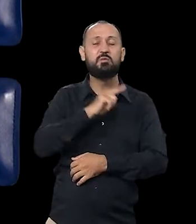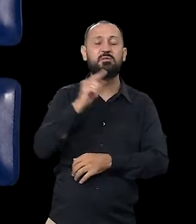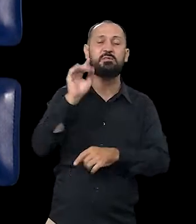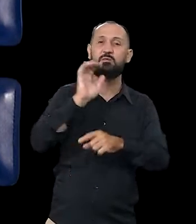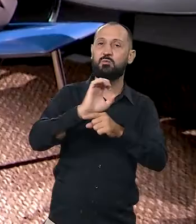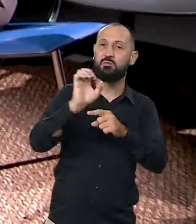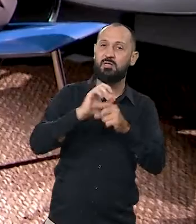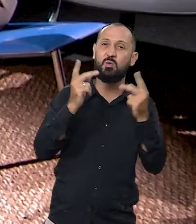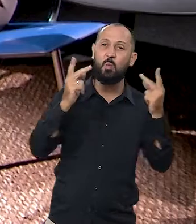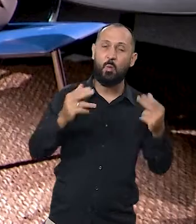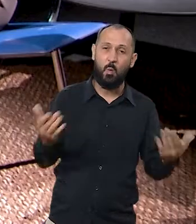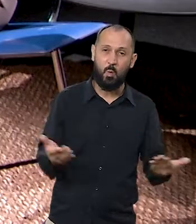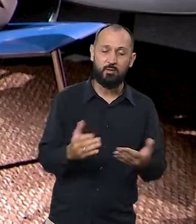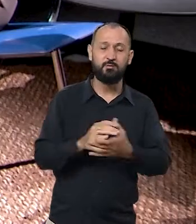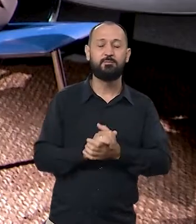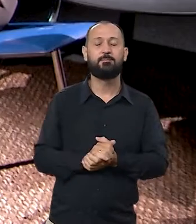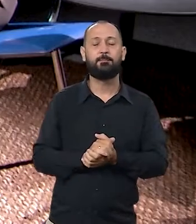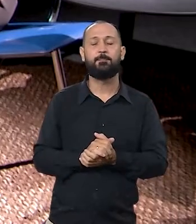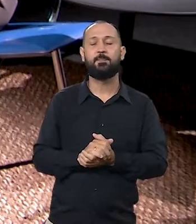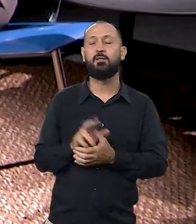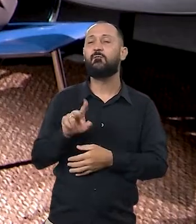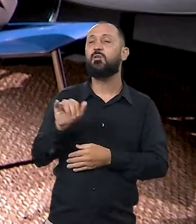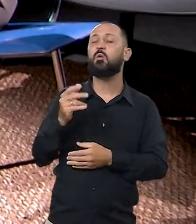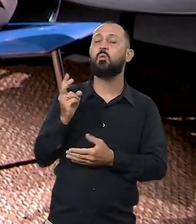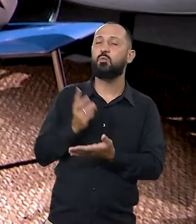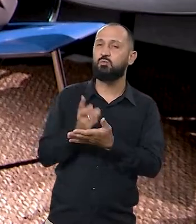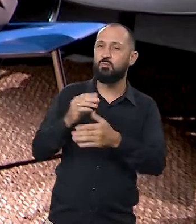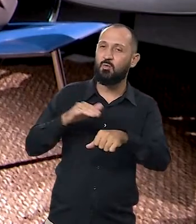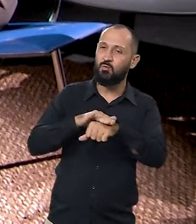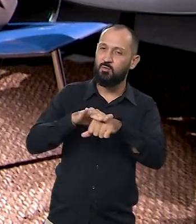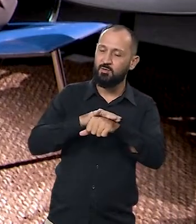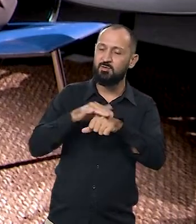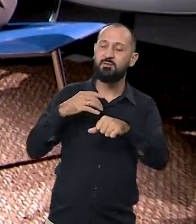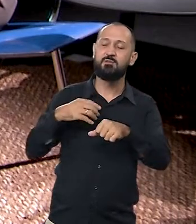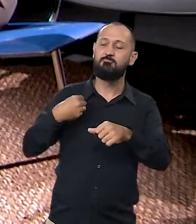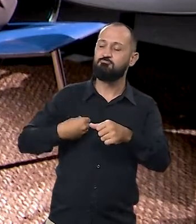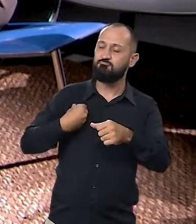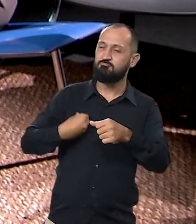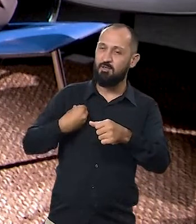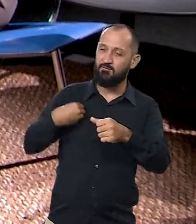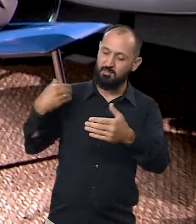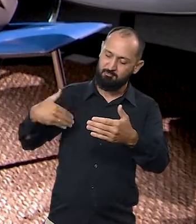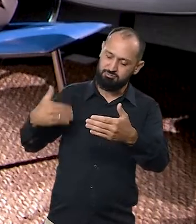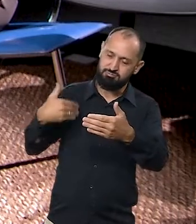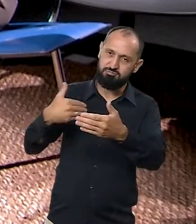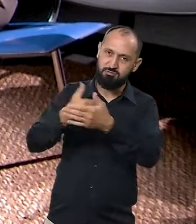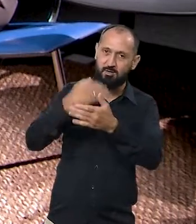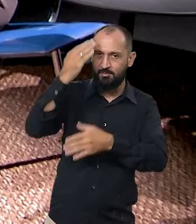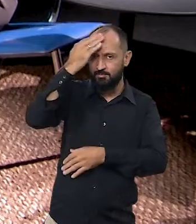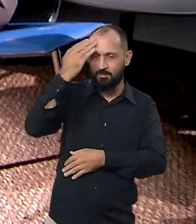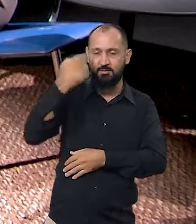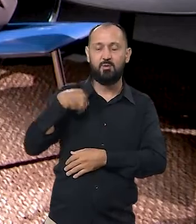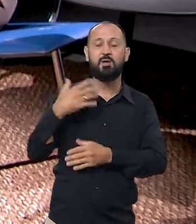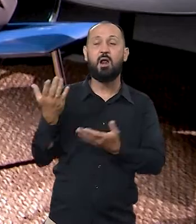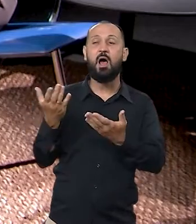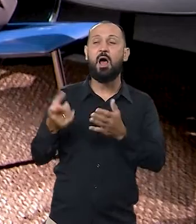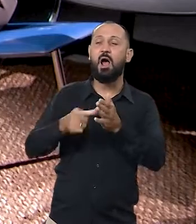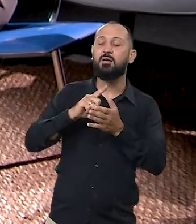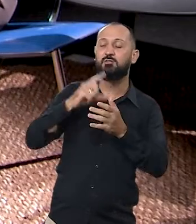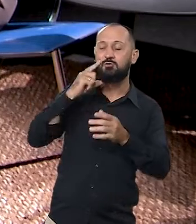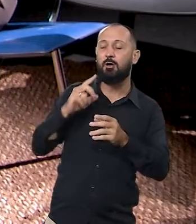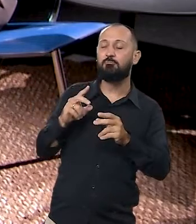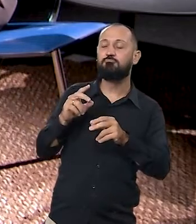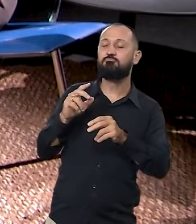que nós temos. Bom, e a gente vai continuar falando da trajetória do vice-governador Barbosinha, mas eu quero abrir um parênteses antes, porque eu,